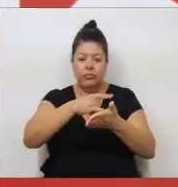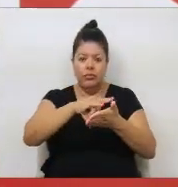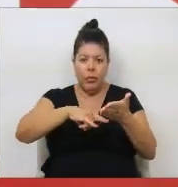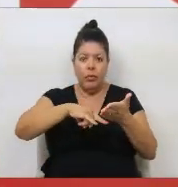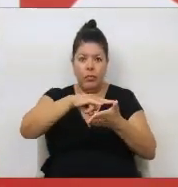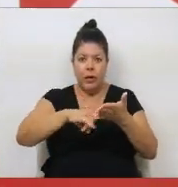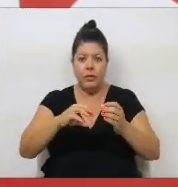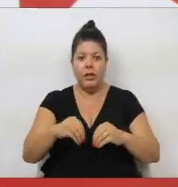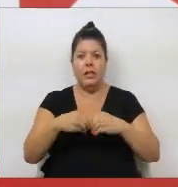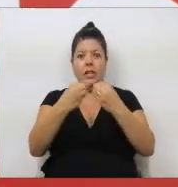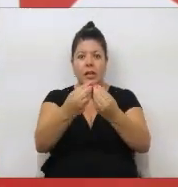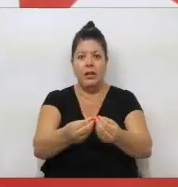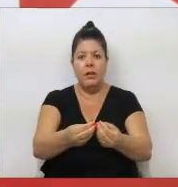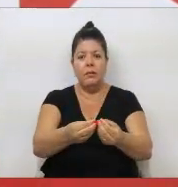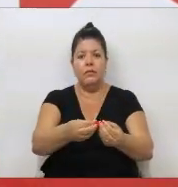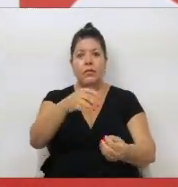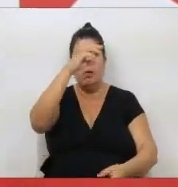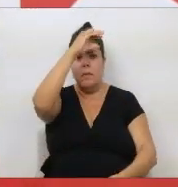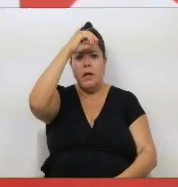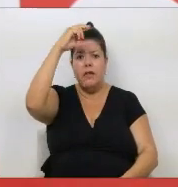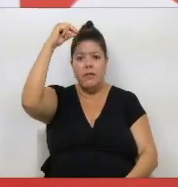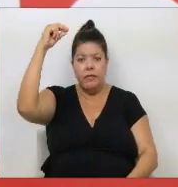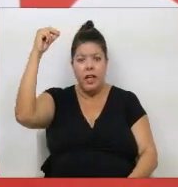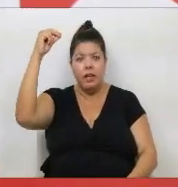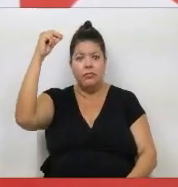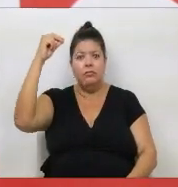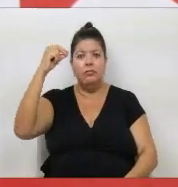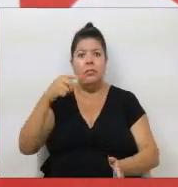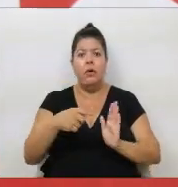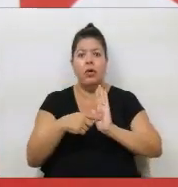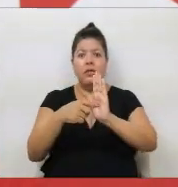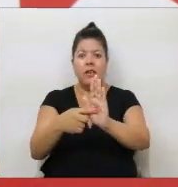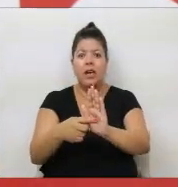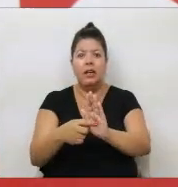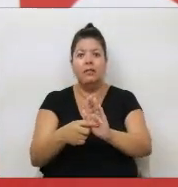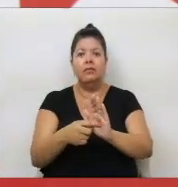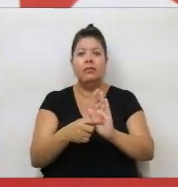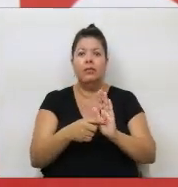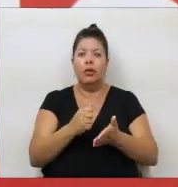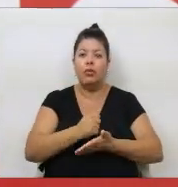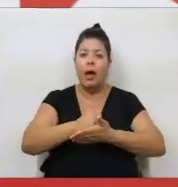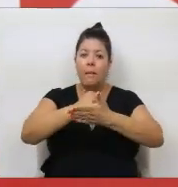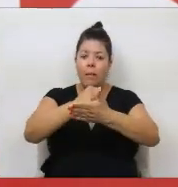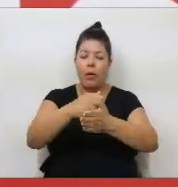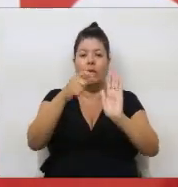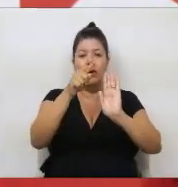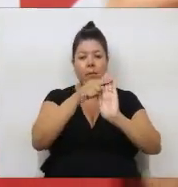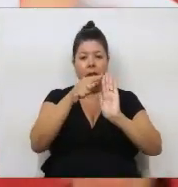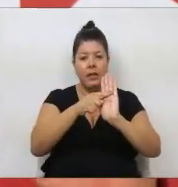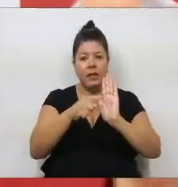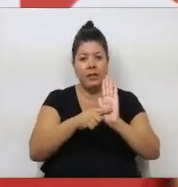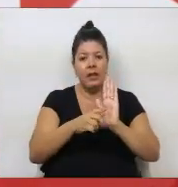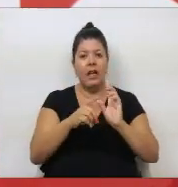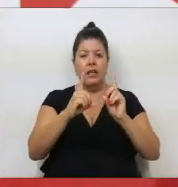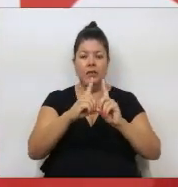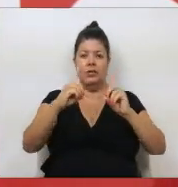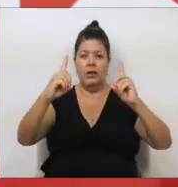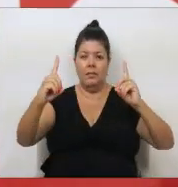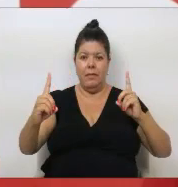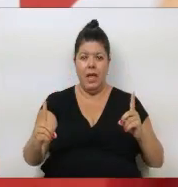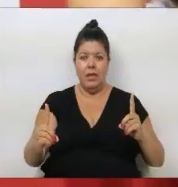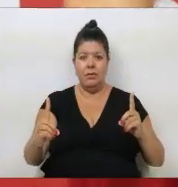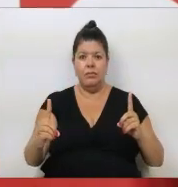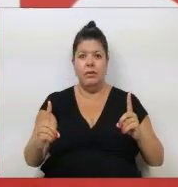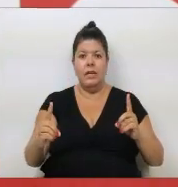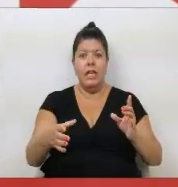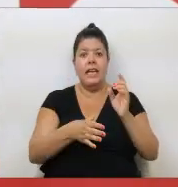ao prefeito, manifestando nosso apoio às medidas, todas aquelas medidas de isolamento, enfim,